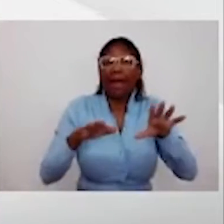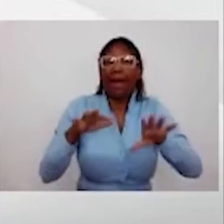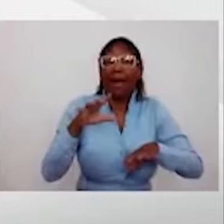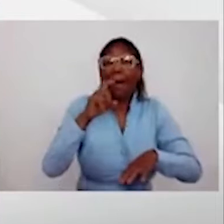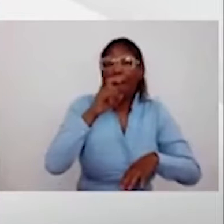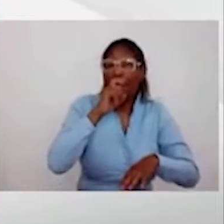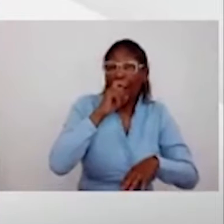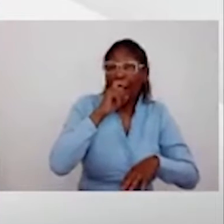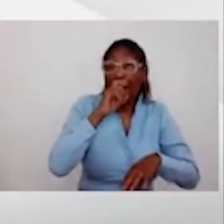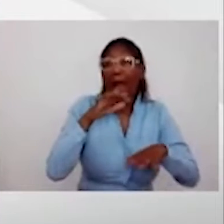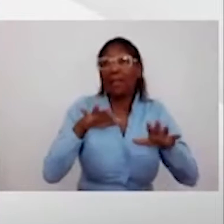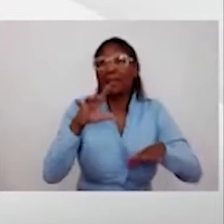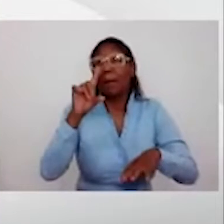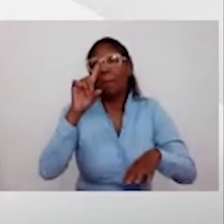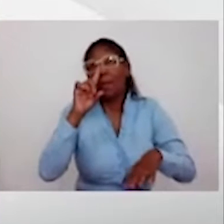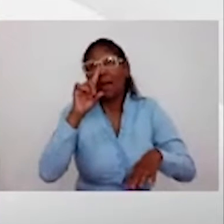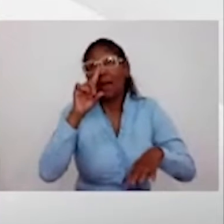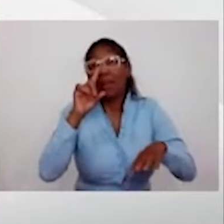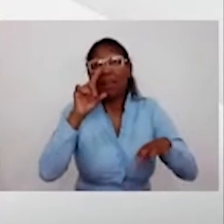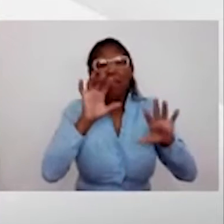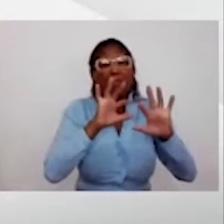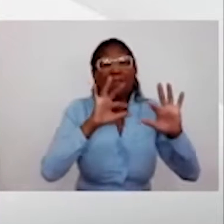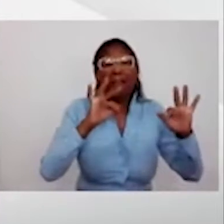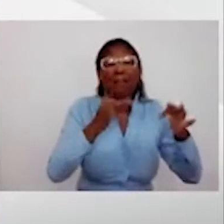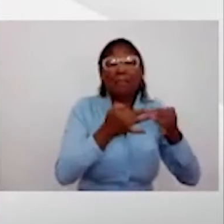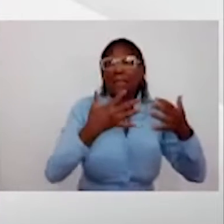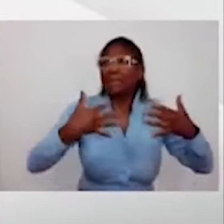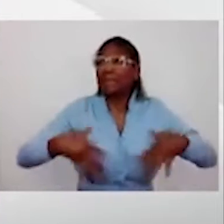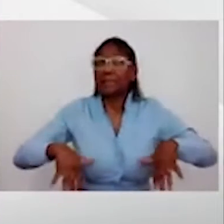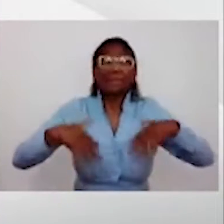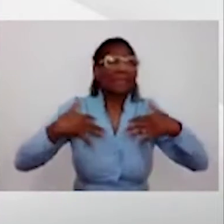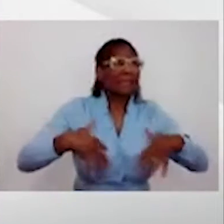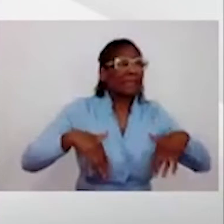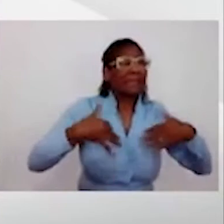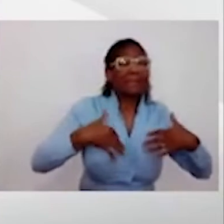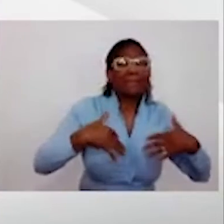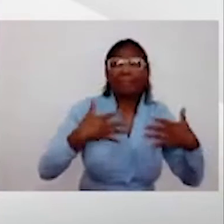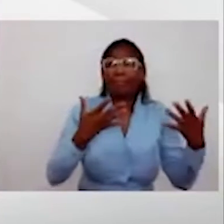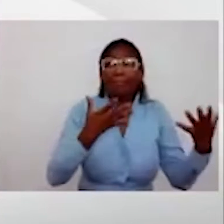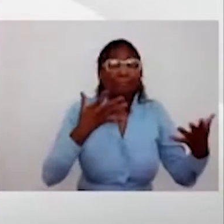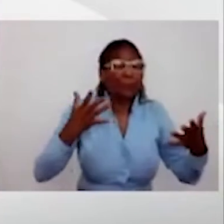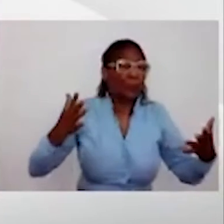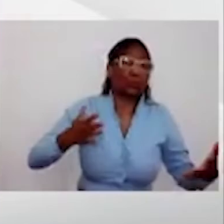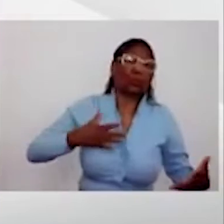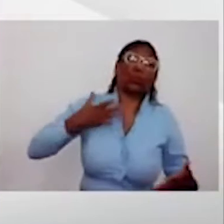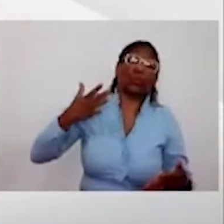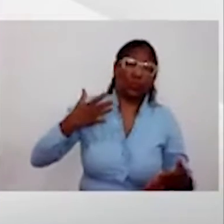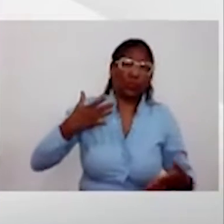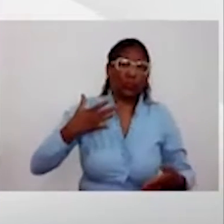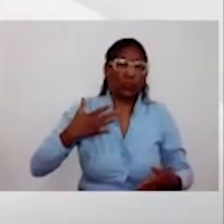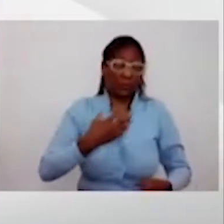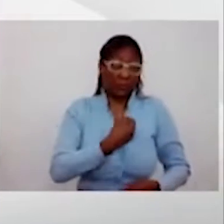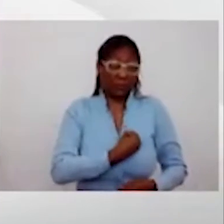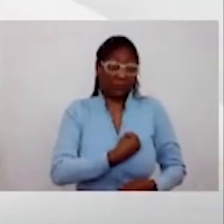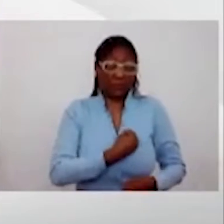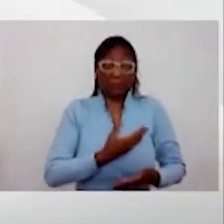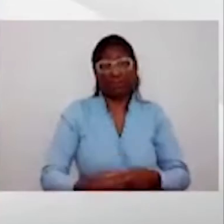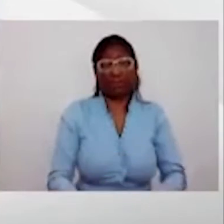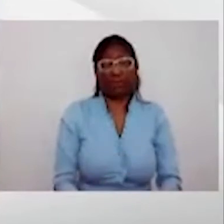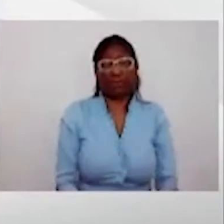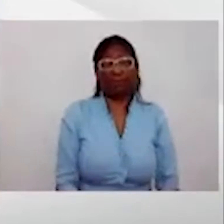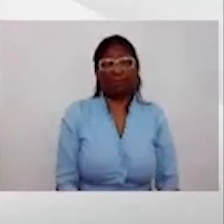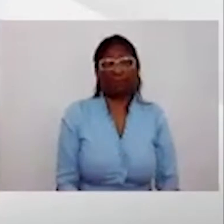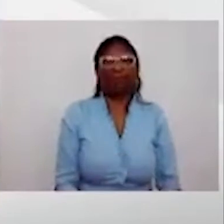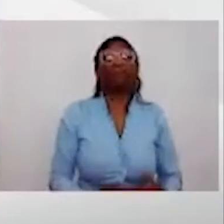mãe de família, numa situação da sua rotina de vida, eventualmente com a sua vida exposta por conta de um roubo.